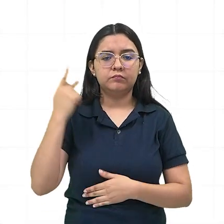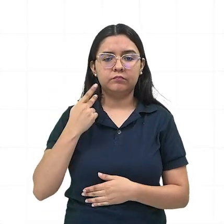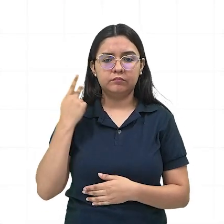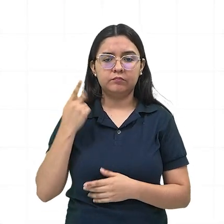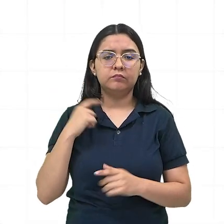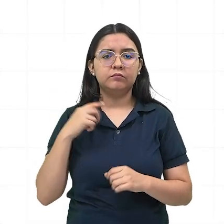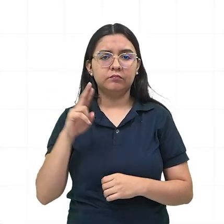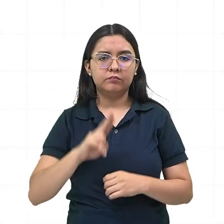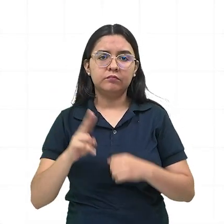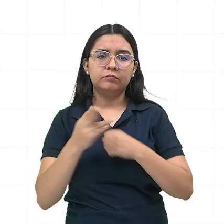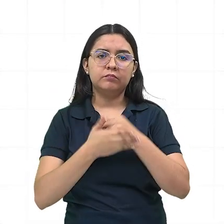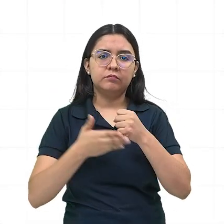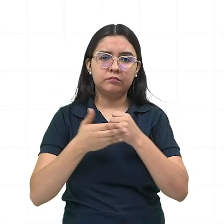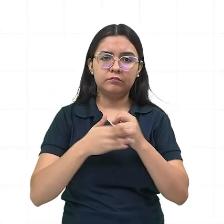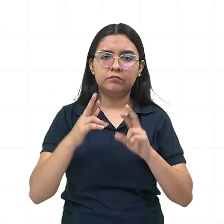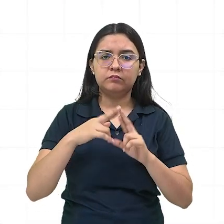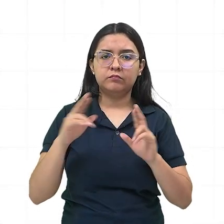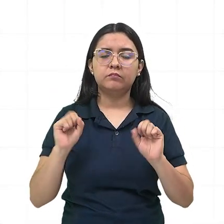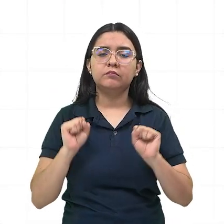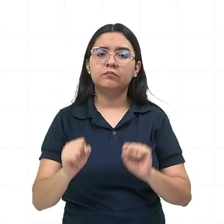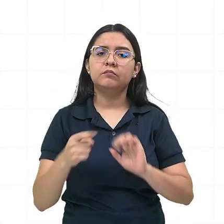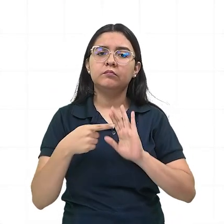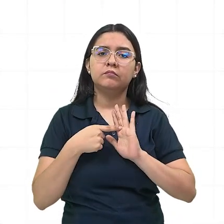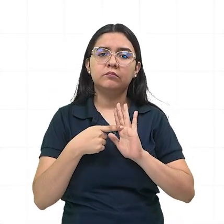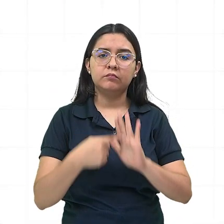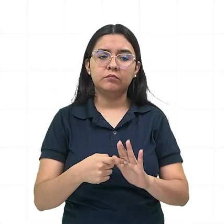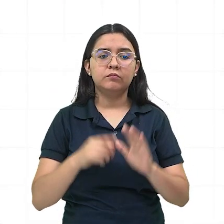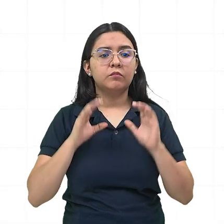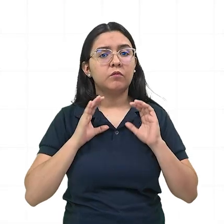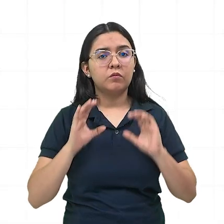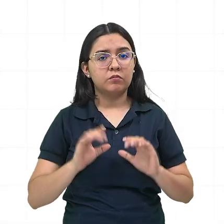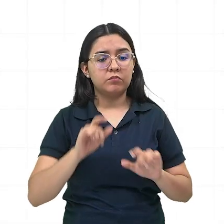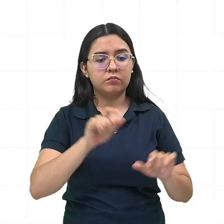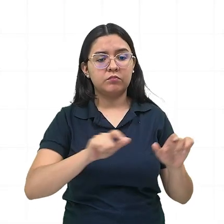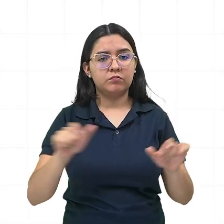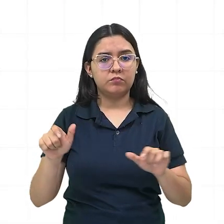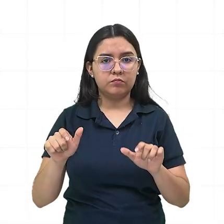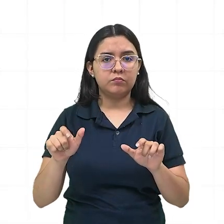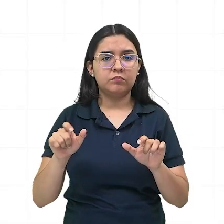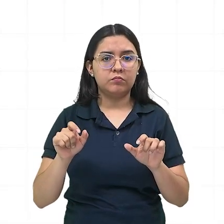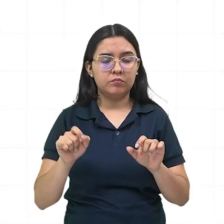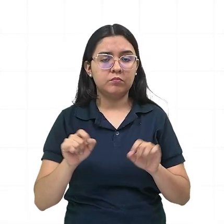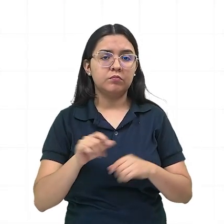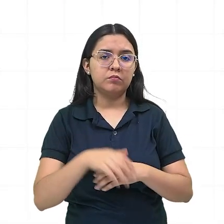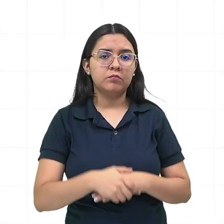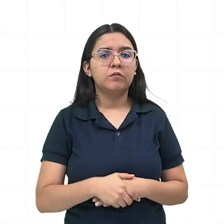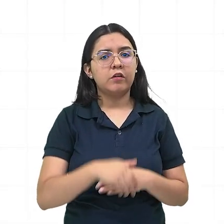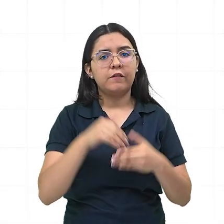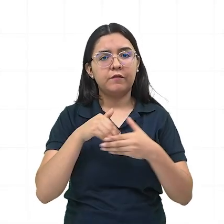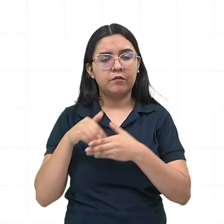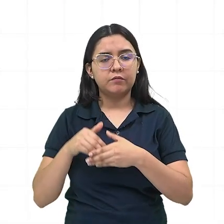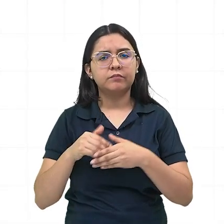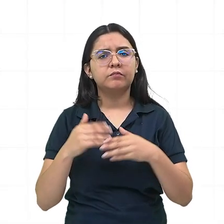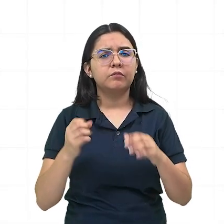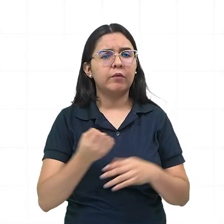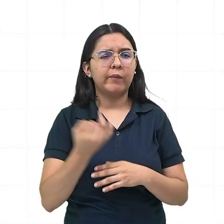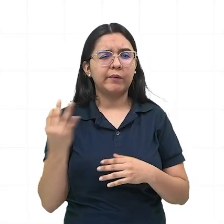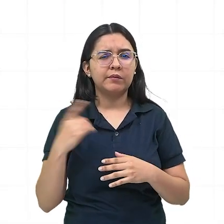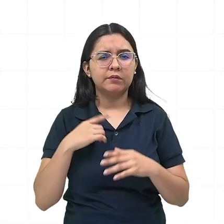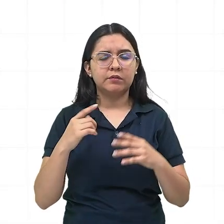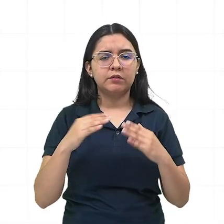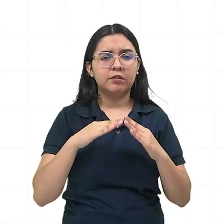valores religiosos, que podem refletir no comportamento, inclusive, dos seus eleitores. Quantas igrejas, muitas das vezes em